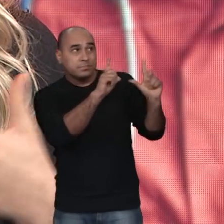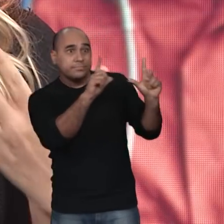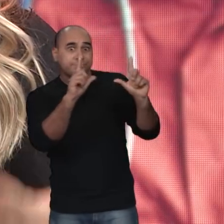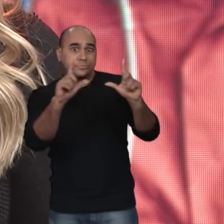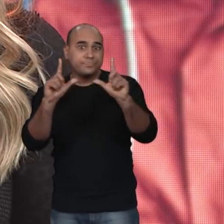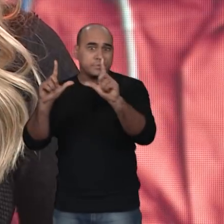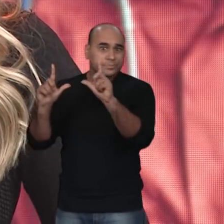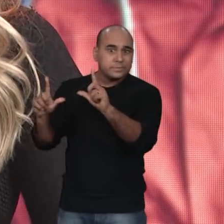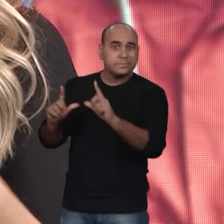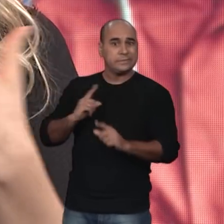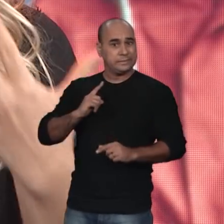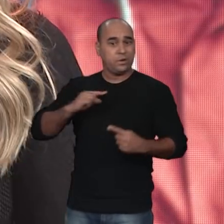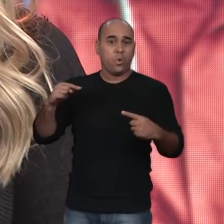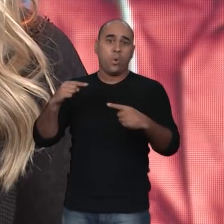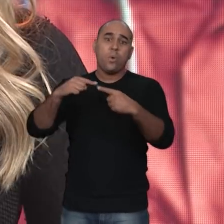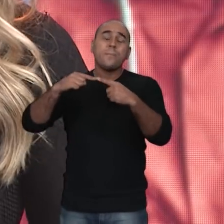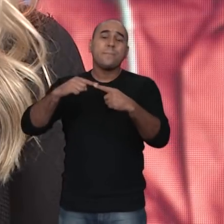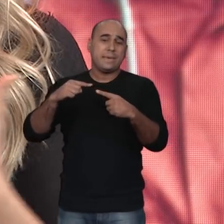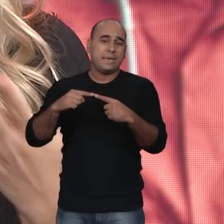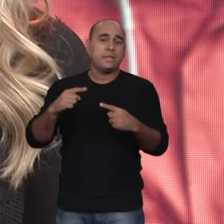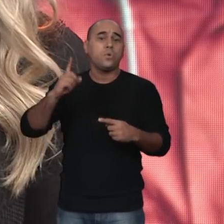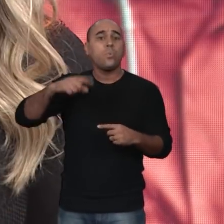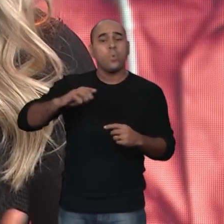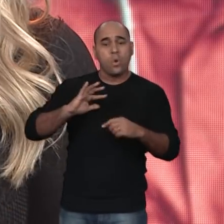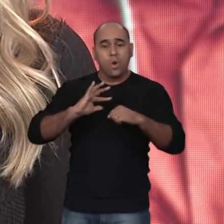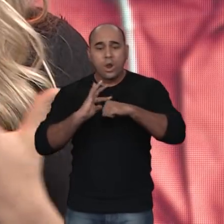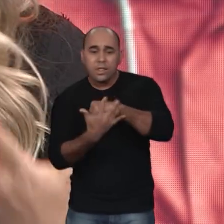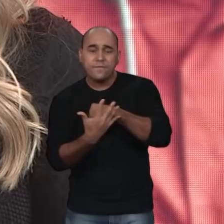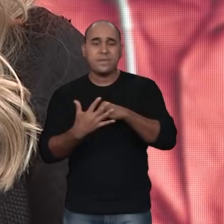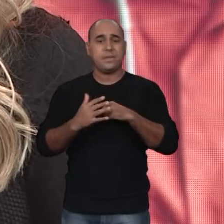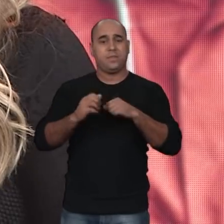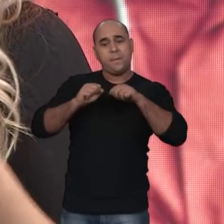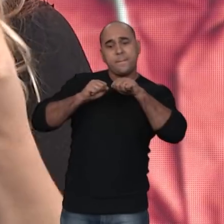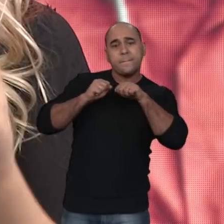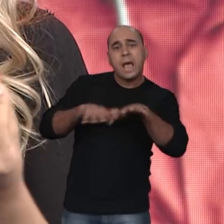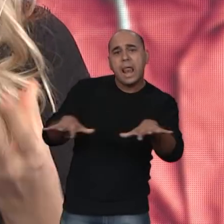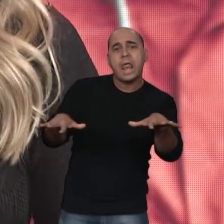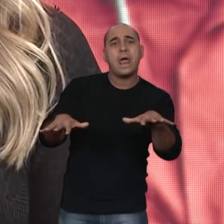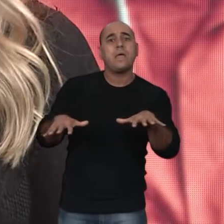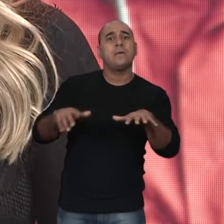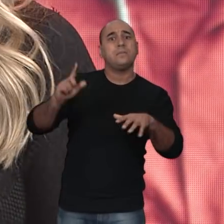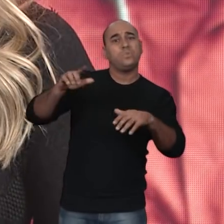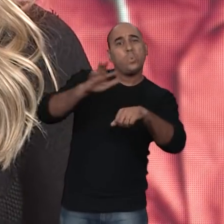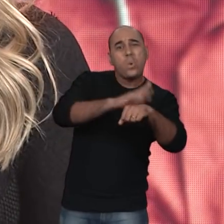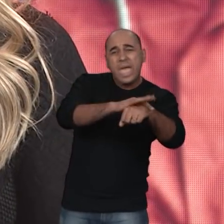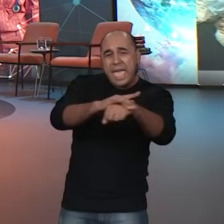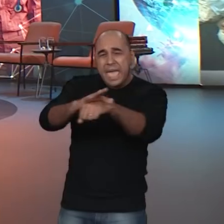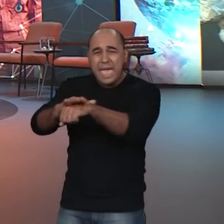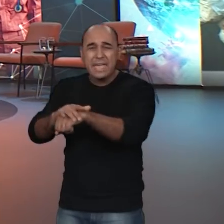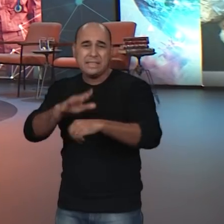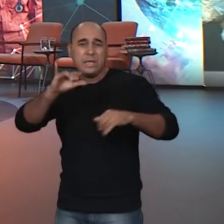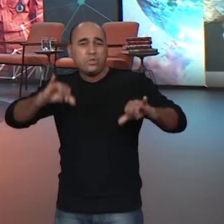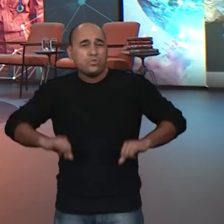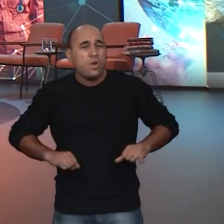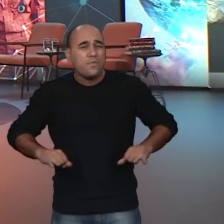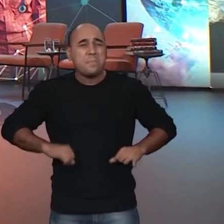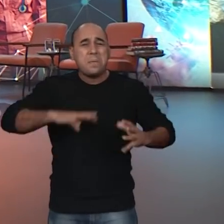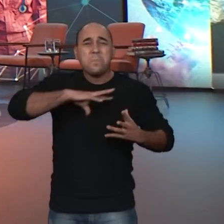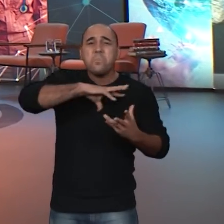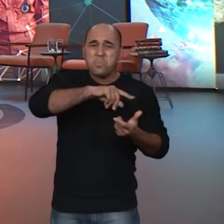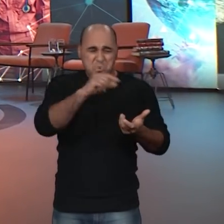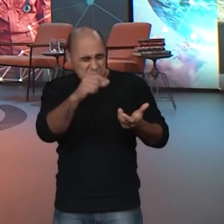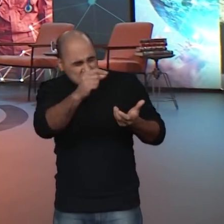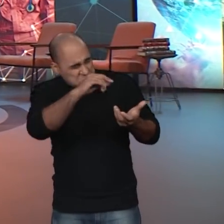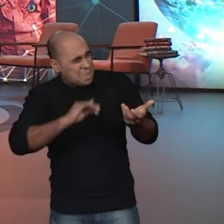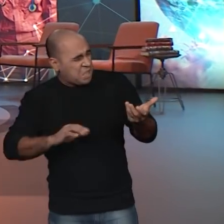né? De pandemia, coronavírus, muitas mortes, doença. Por que tem tanto sofrimento nesse mundo? Se é um